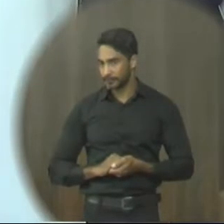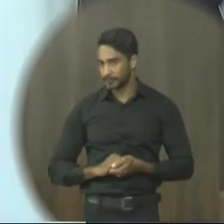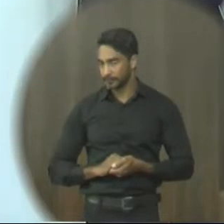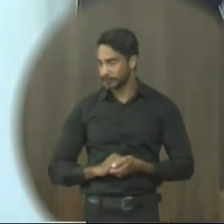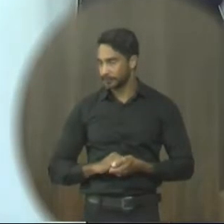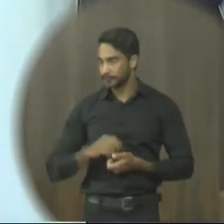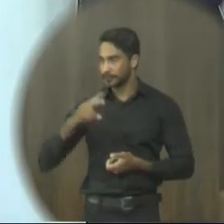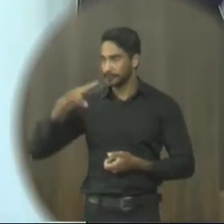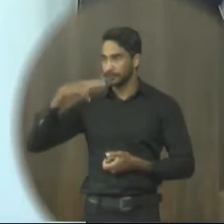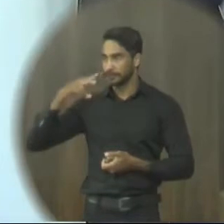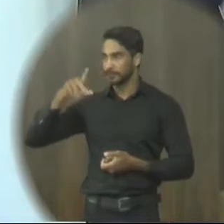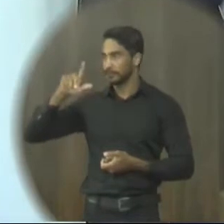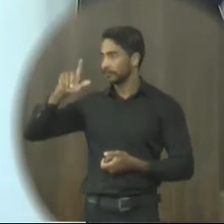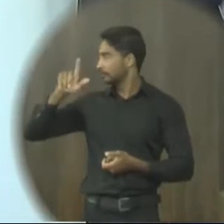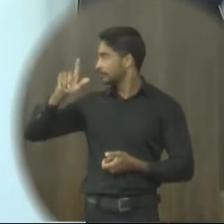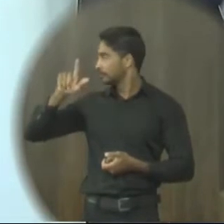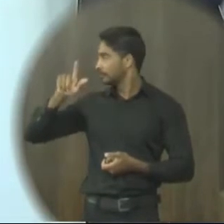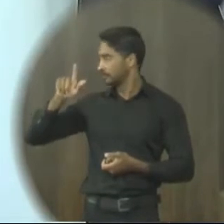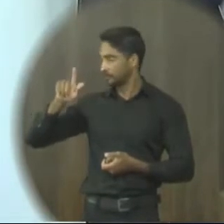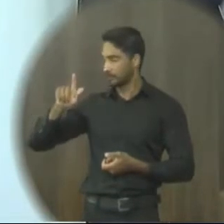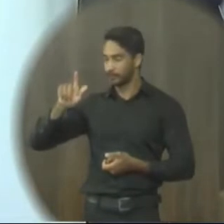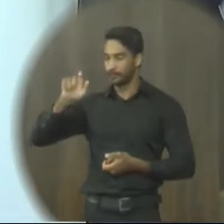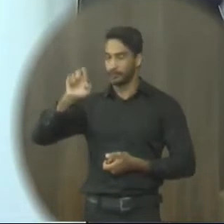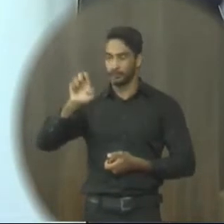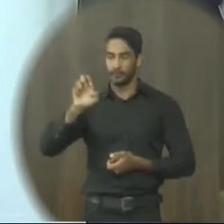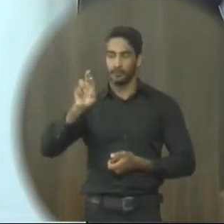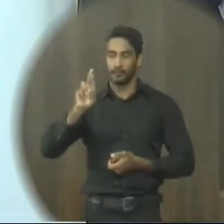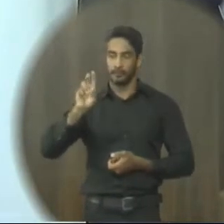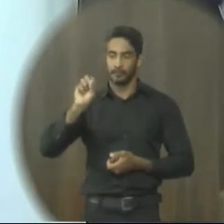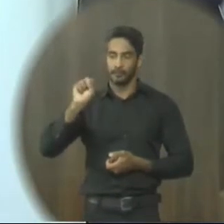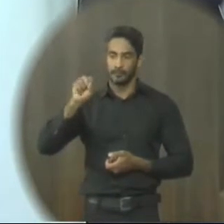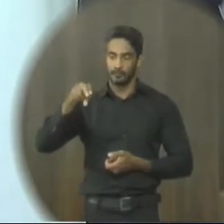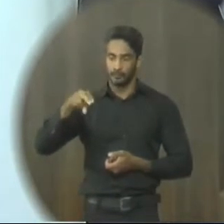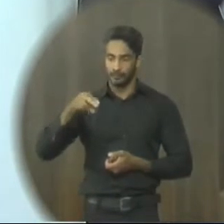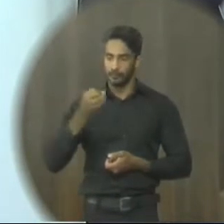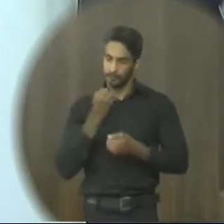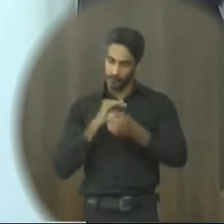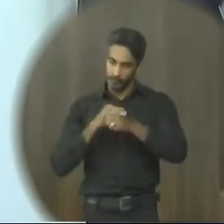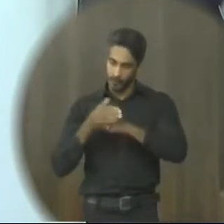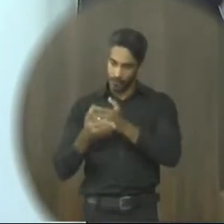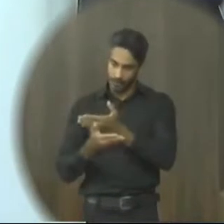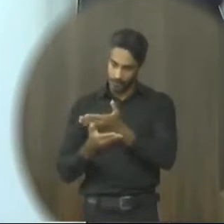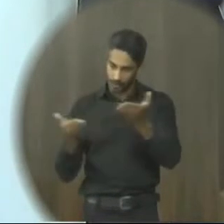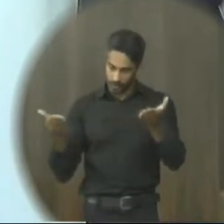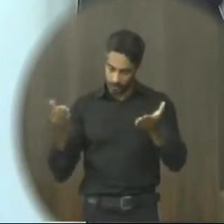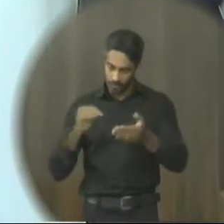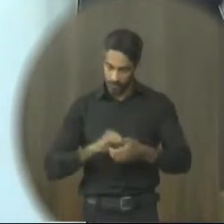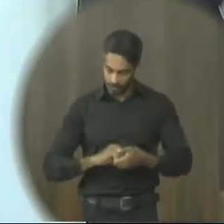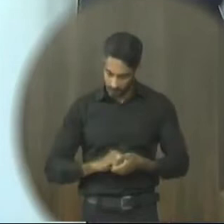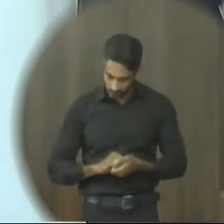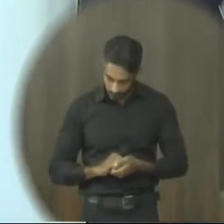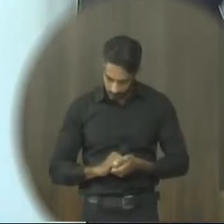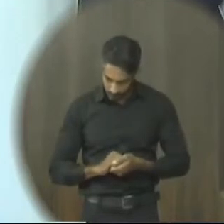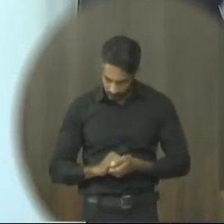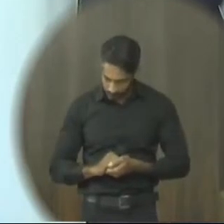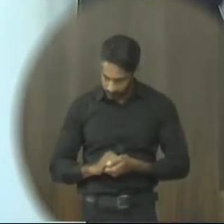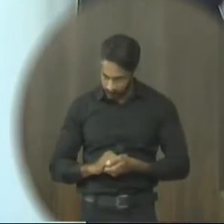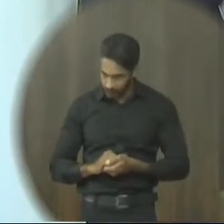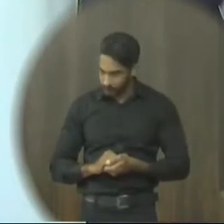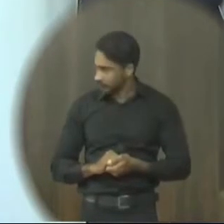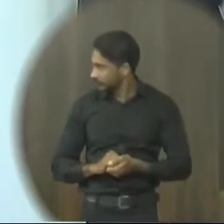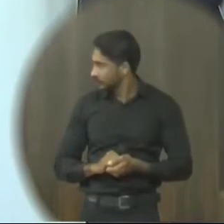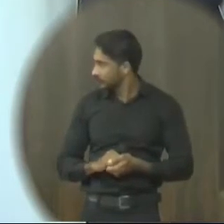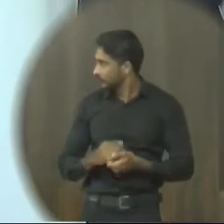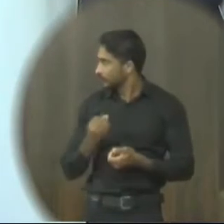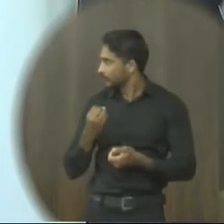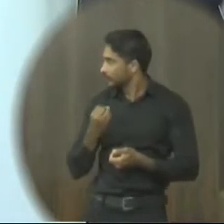Vereador Gerson, da Mudança, tem a palavra. 2 minutos. Boa noite a todos. Boa noite a todos que estão